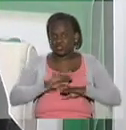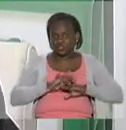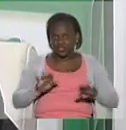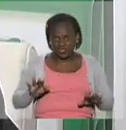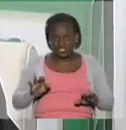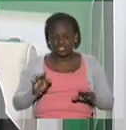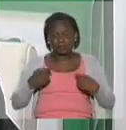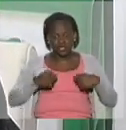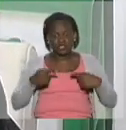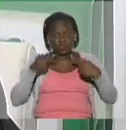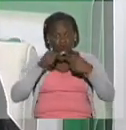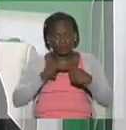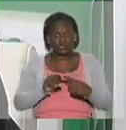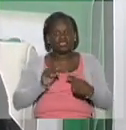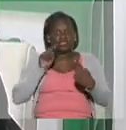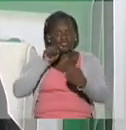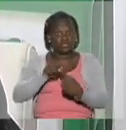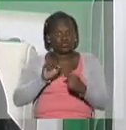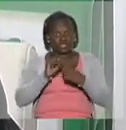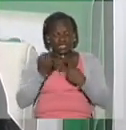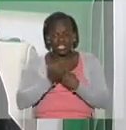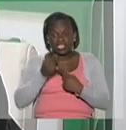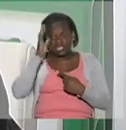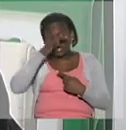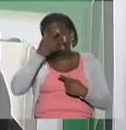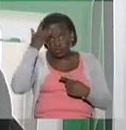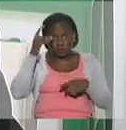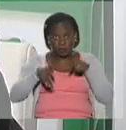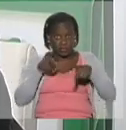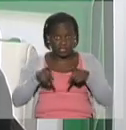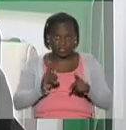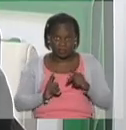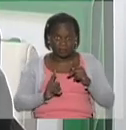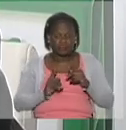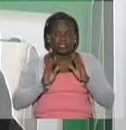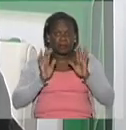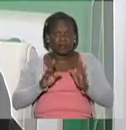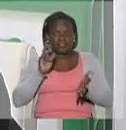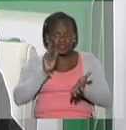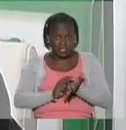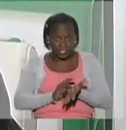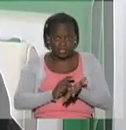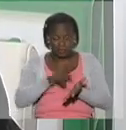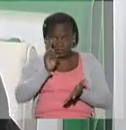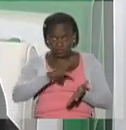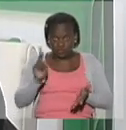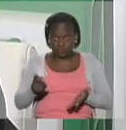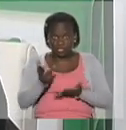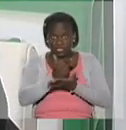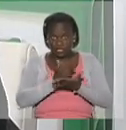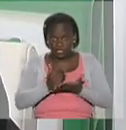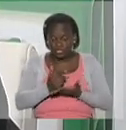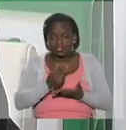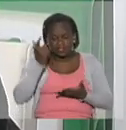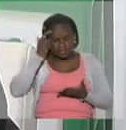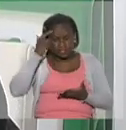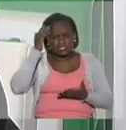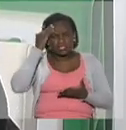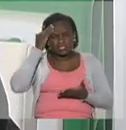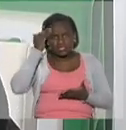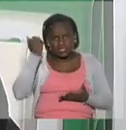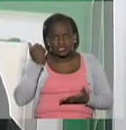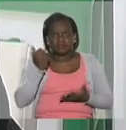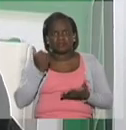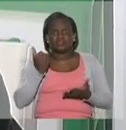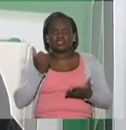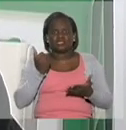né? A arte cumpre uma função social que é distrair a população. E, na verdade, o professor de arte, que é consciente, ele